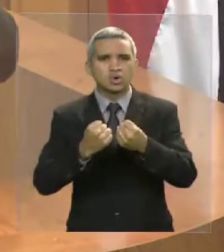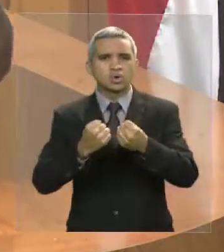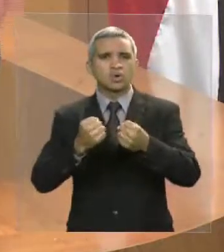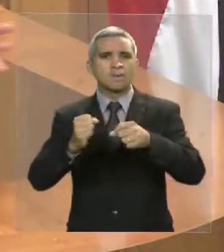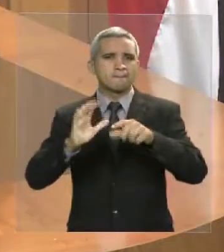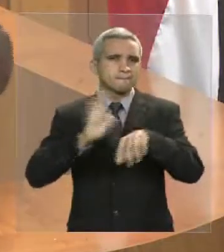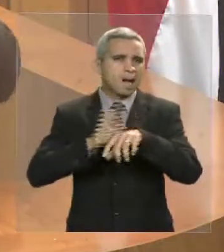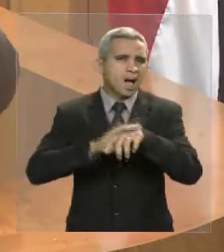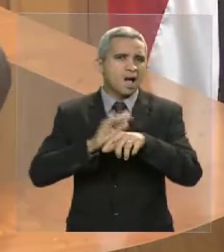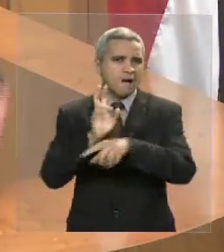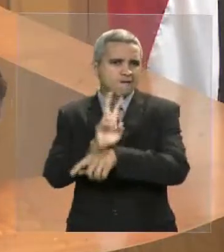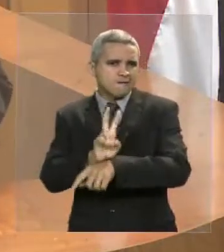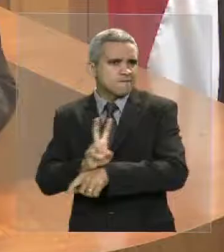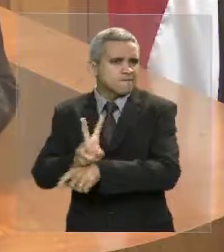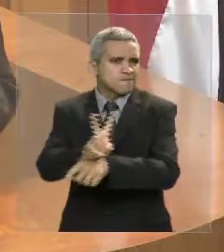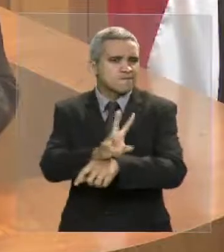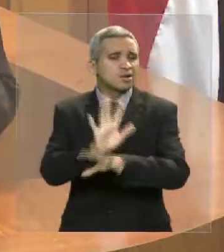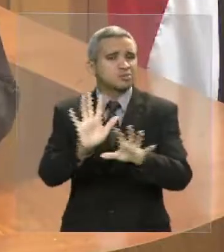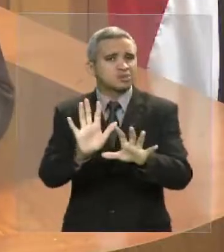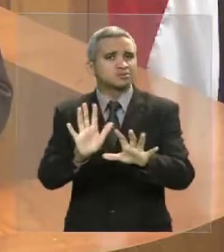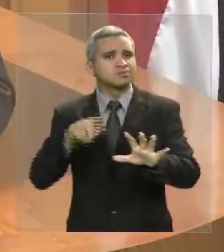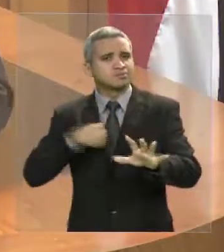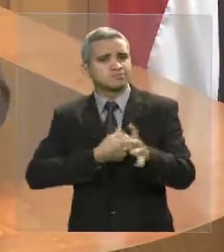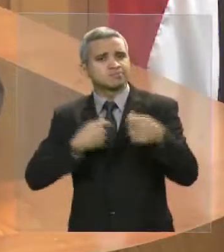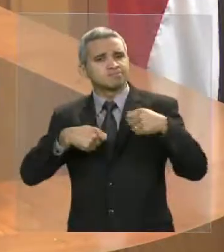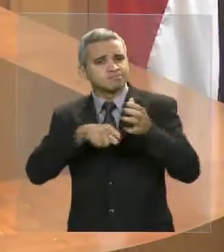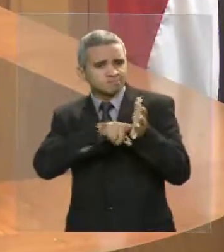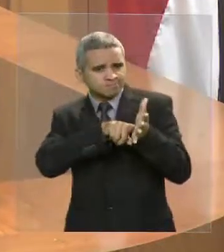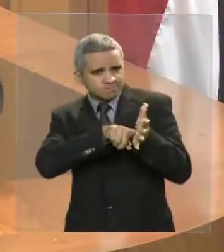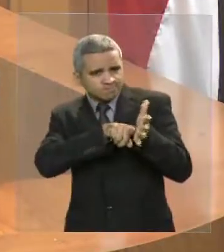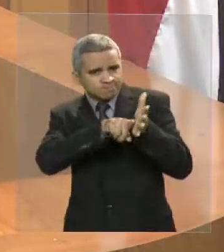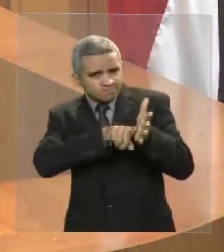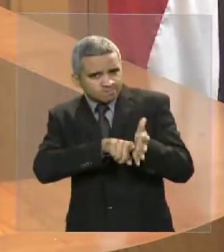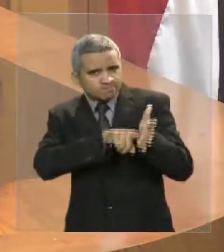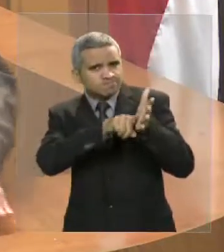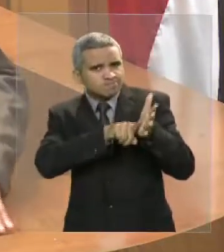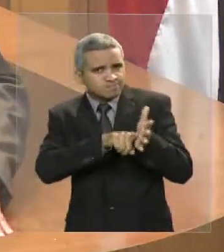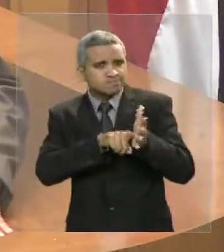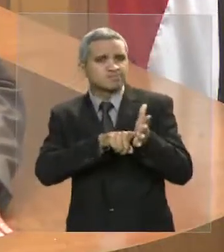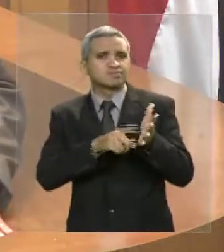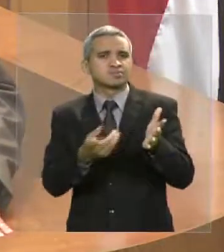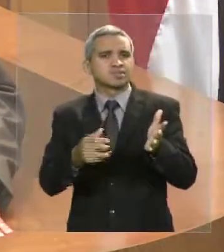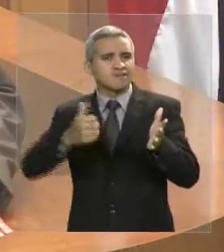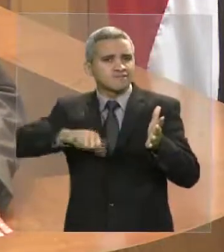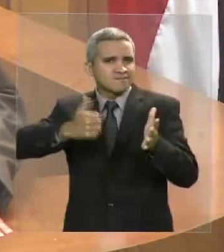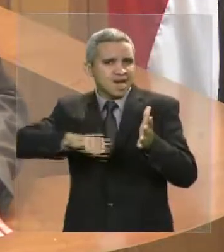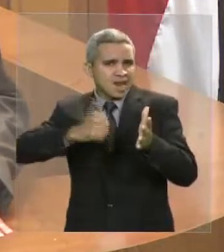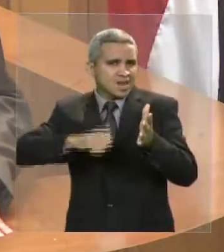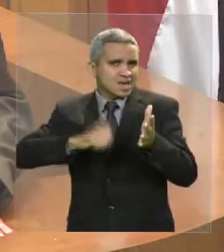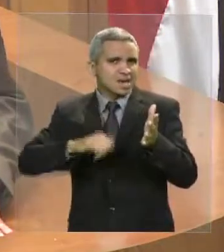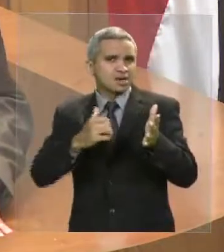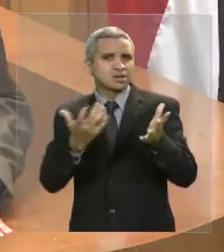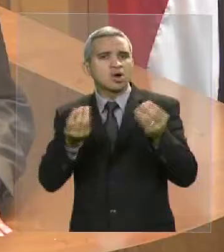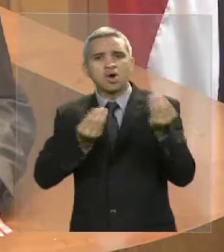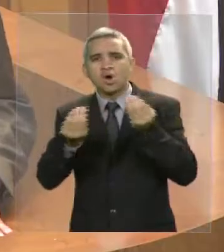é preciso rever, nós temos que reanalisar a forma de fazer a segurança, principalmente no combate a assalto a